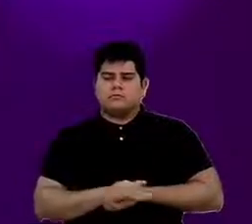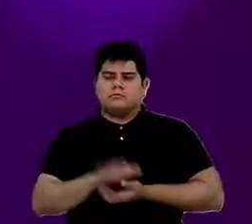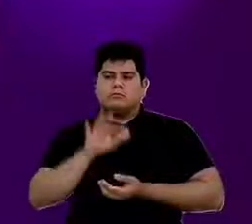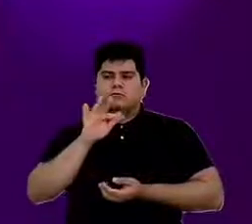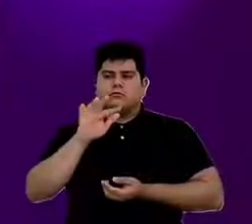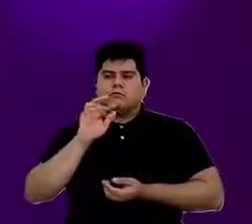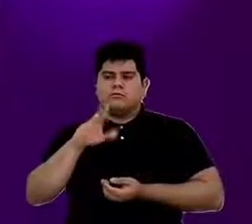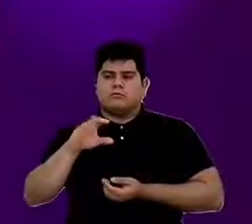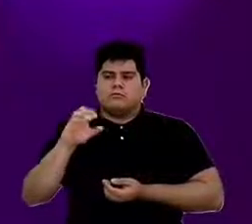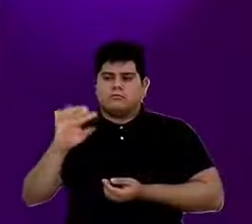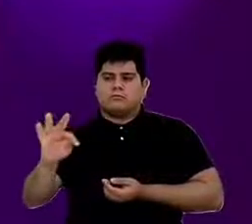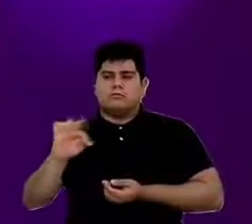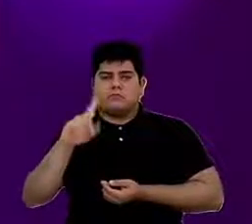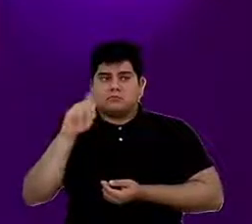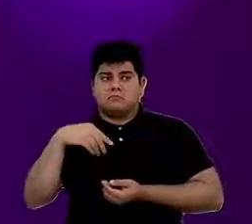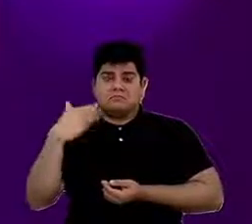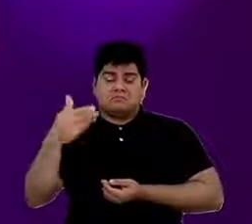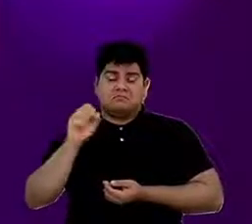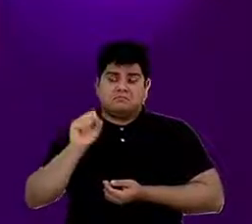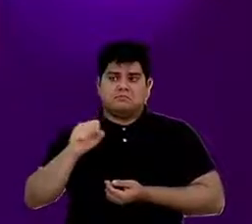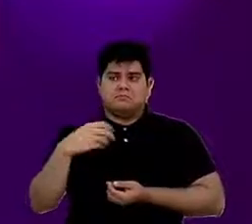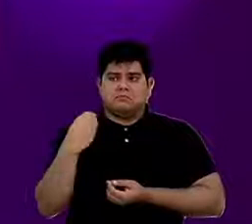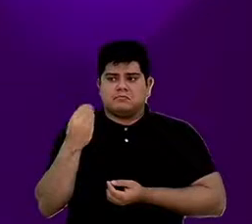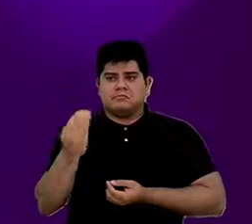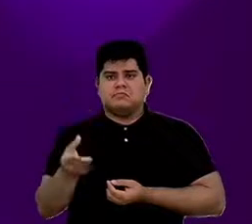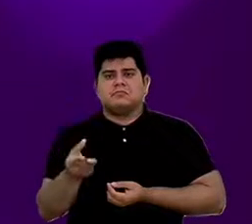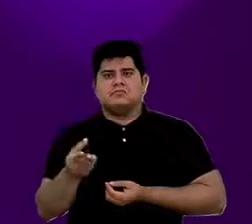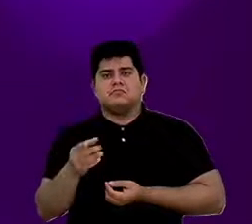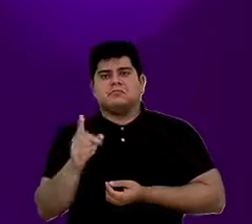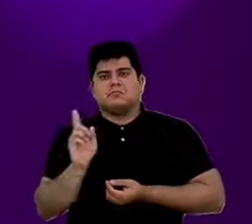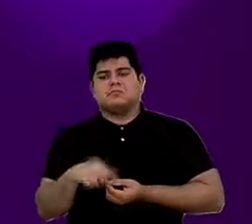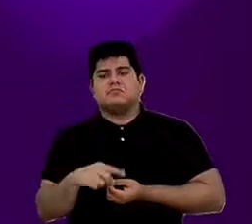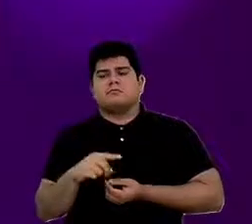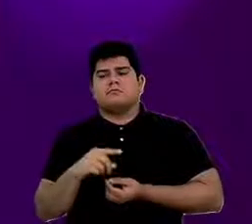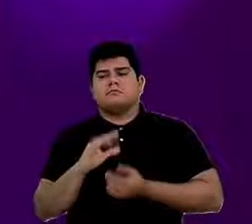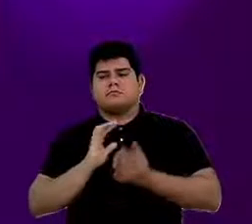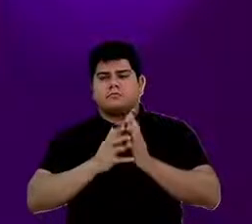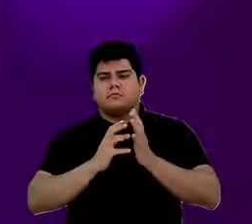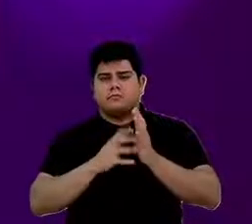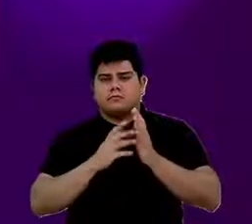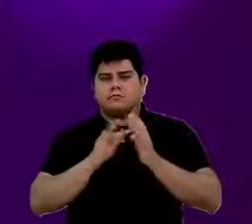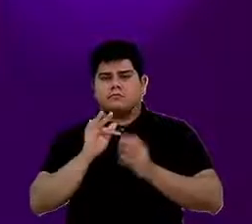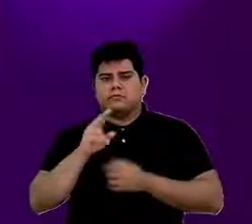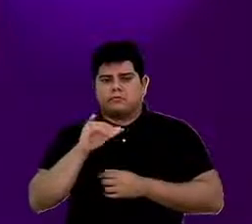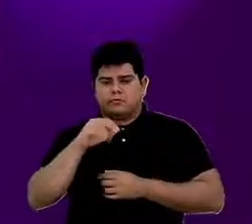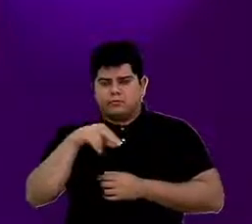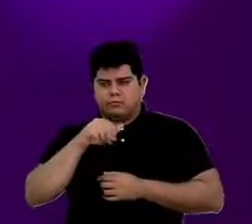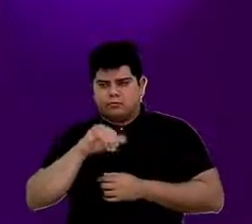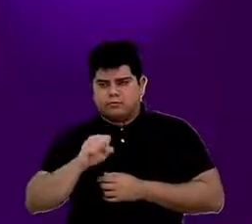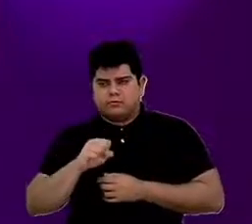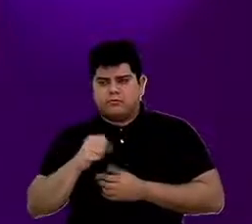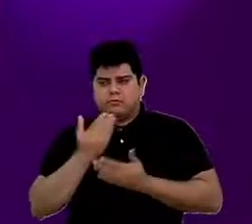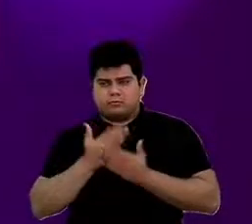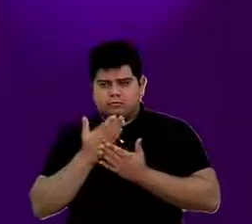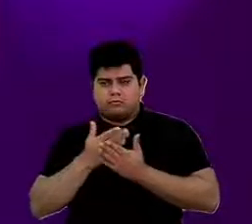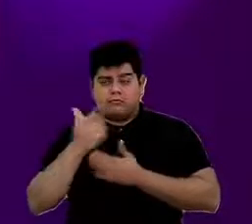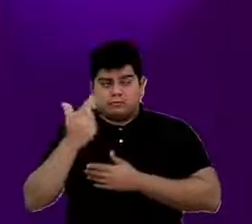FFR-CT vem como uma promessa de entrega de dados funcionais além do estudo